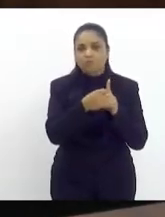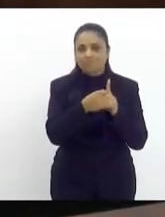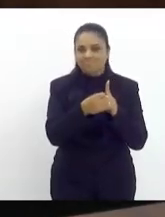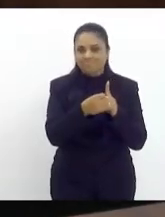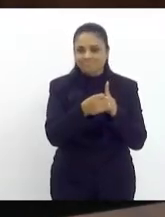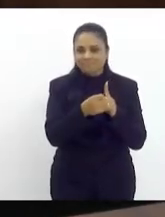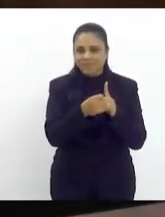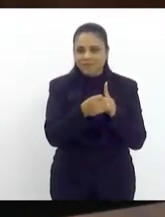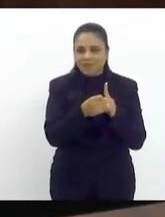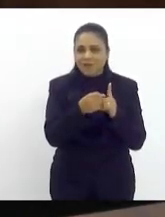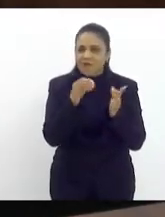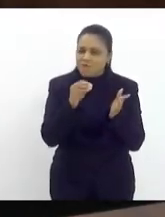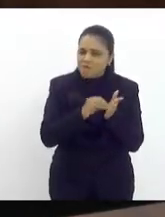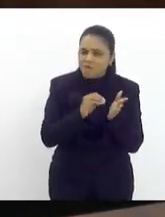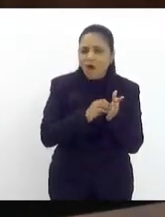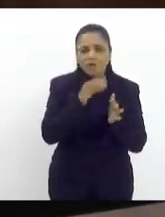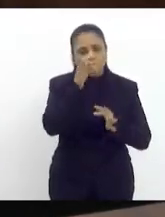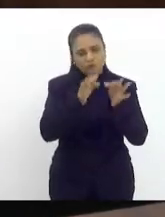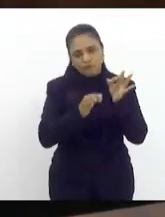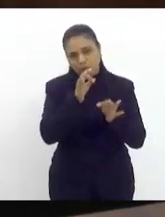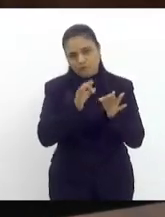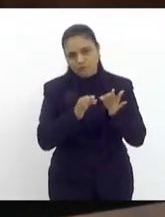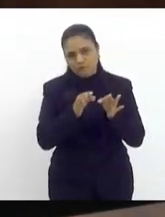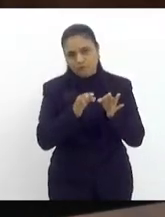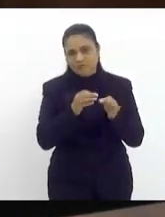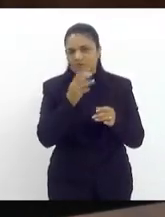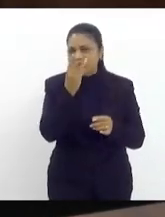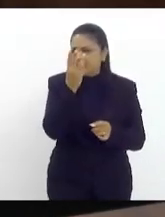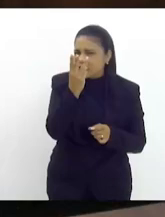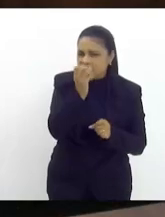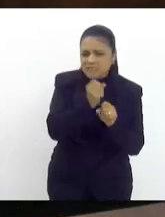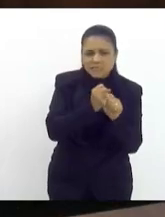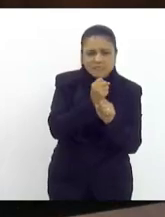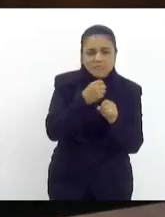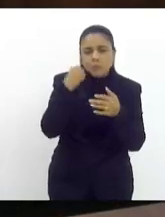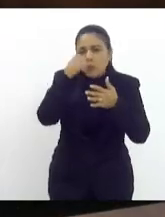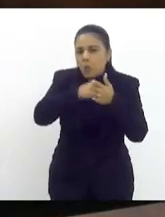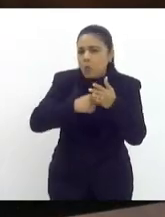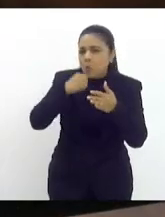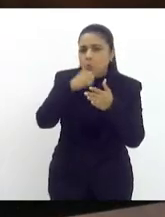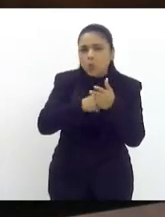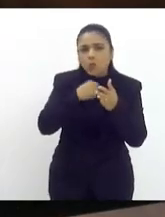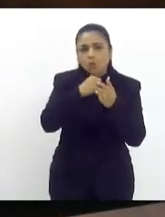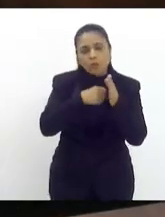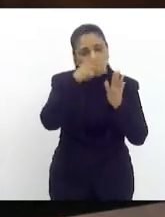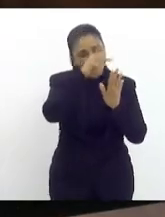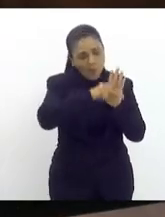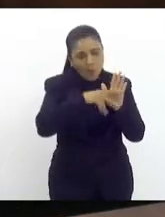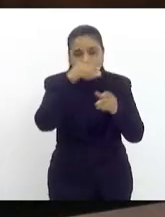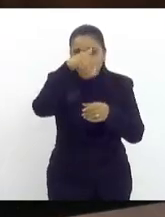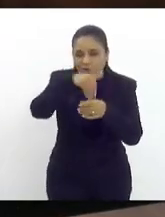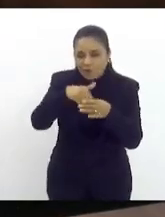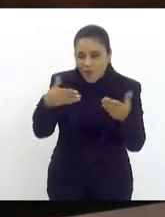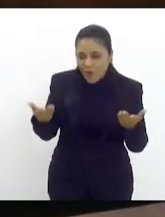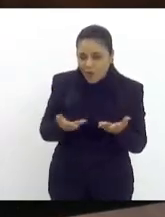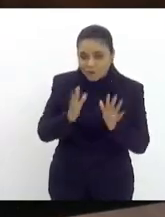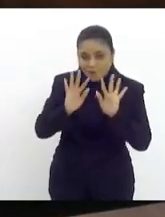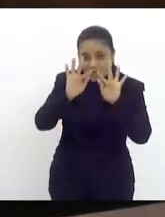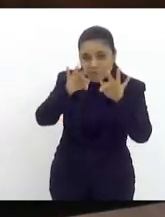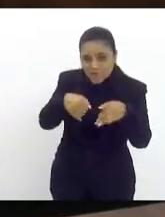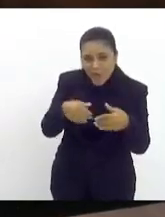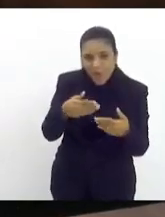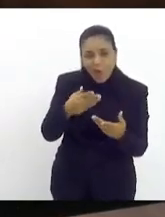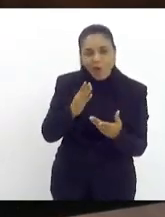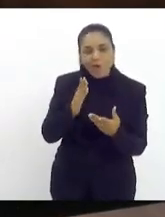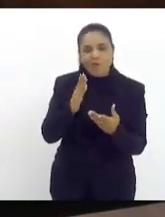uma injustiça. Depois de três anos lutando para votar esse projeto, agora nesse momento, no momento final da votação,